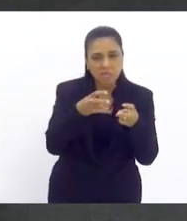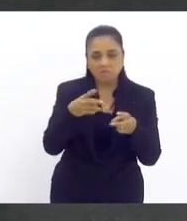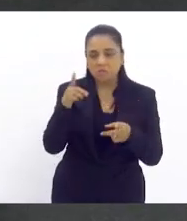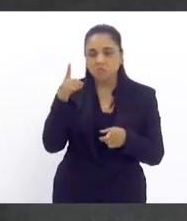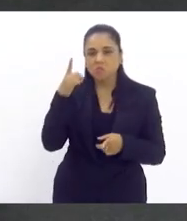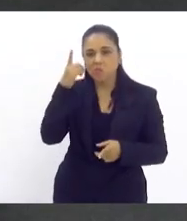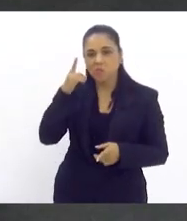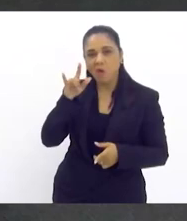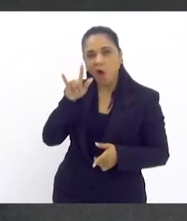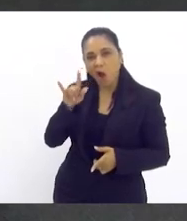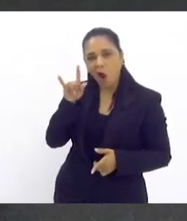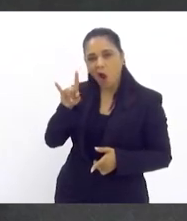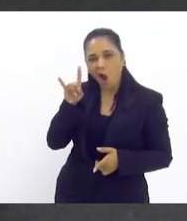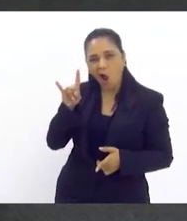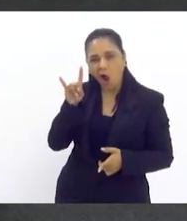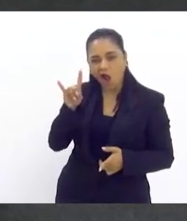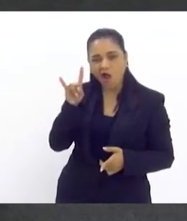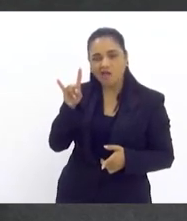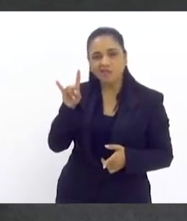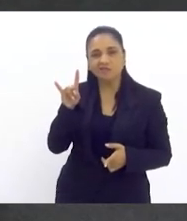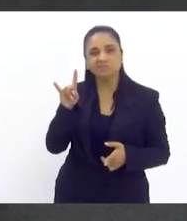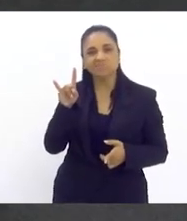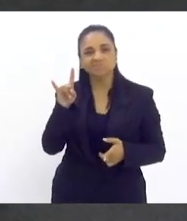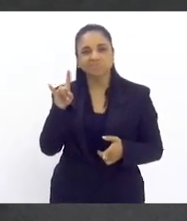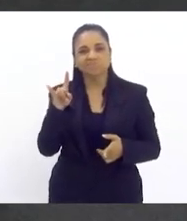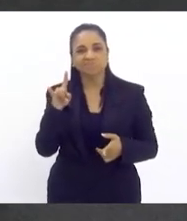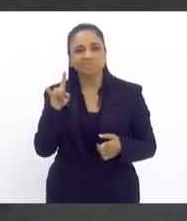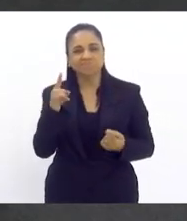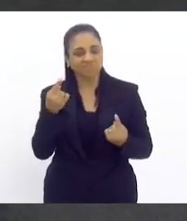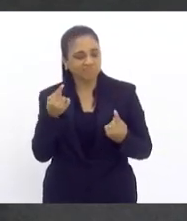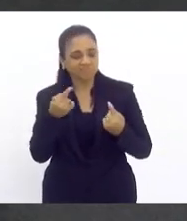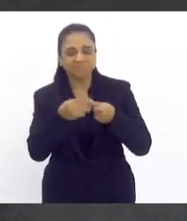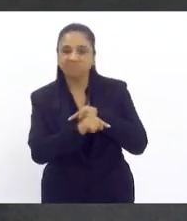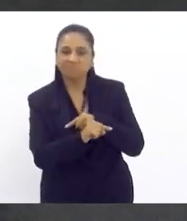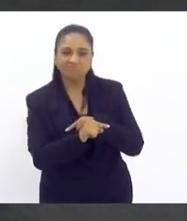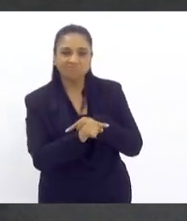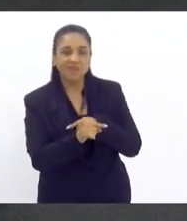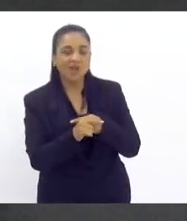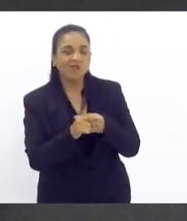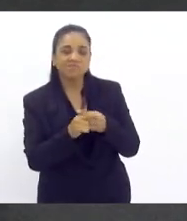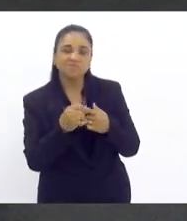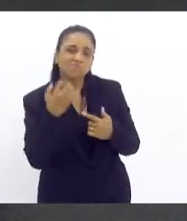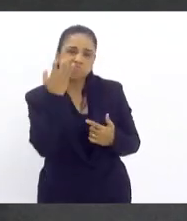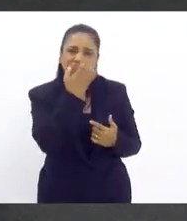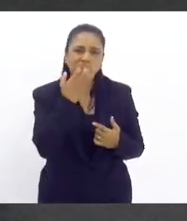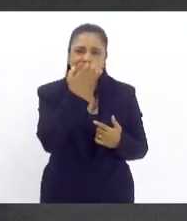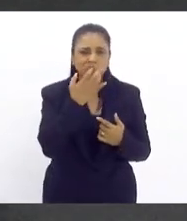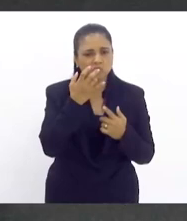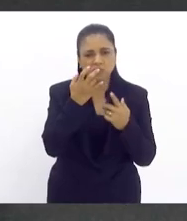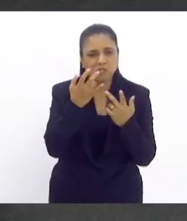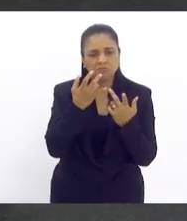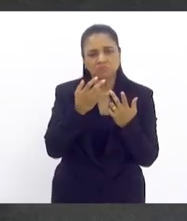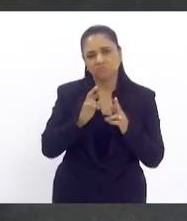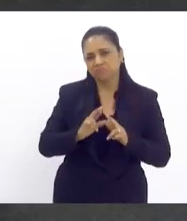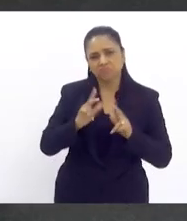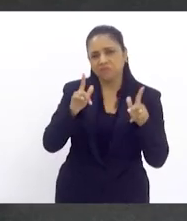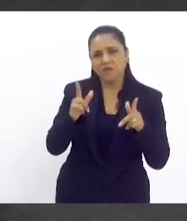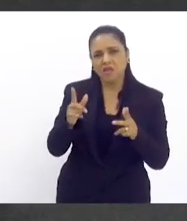contestadora, o que realmente, em alguns casos, é verdade, em outros não. É um gênero musical como qualquer outro. Então, eu queria